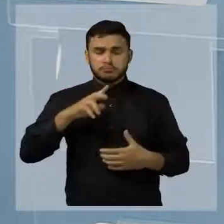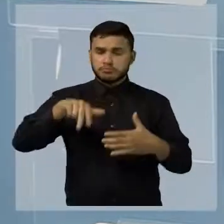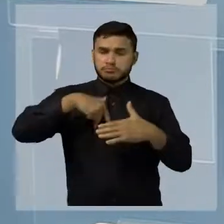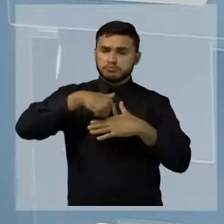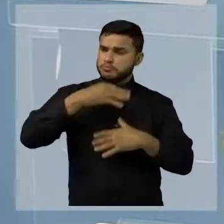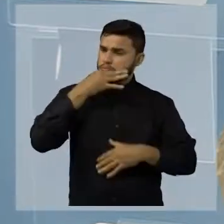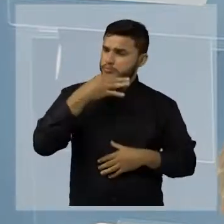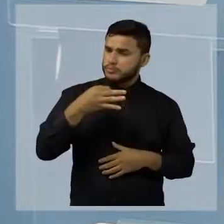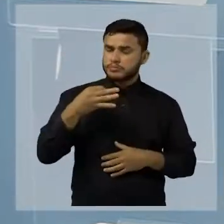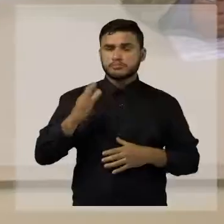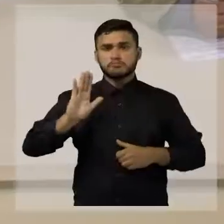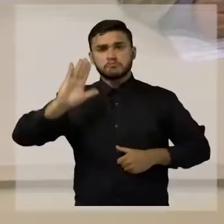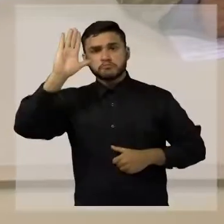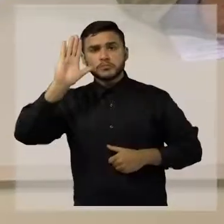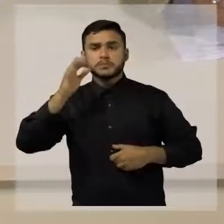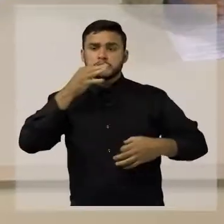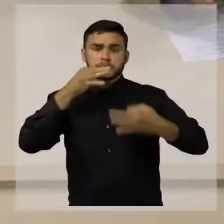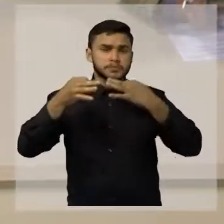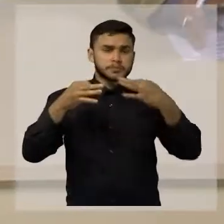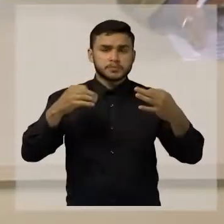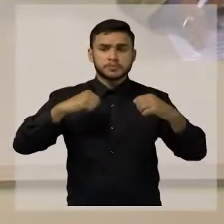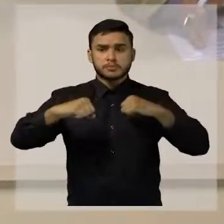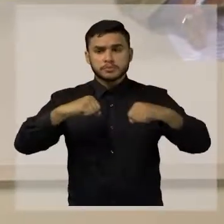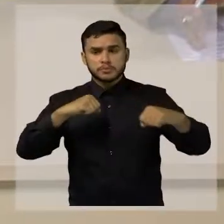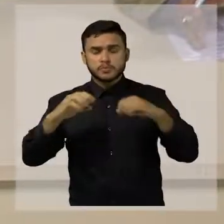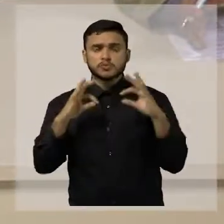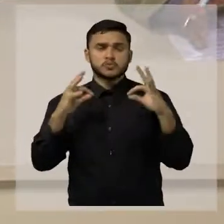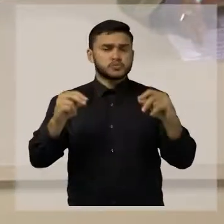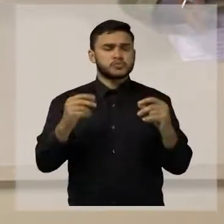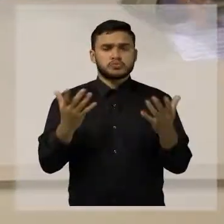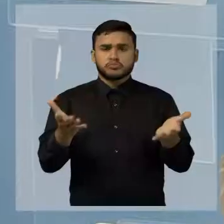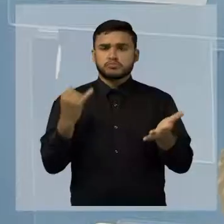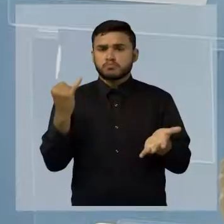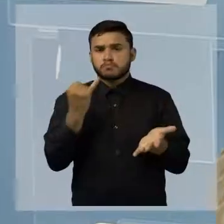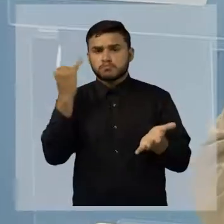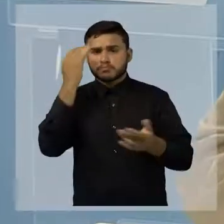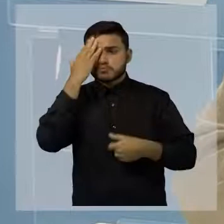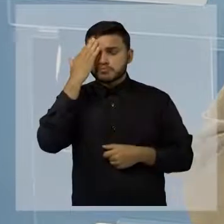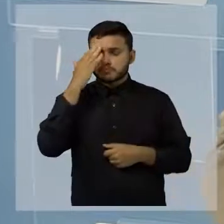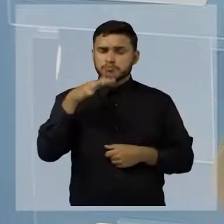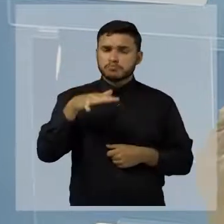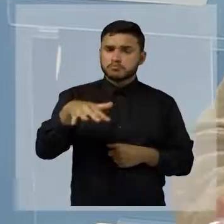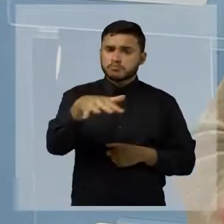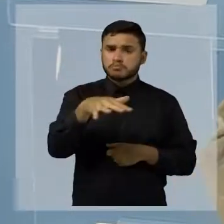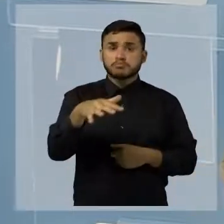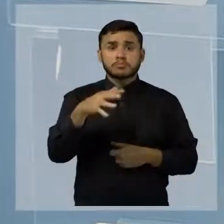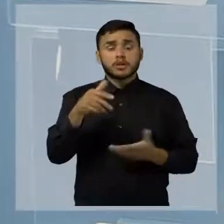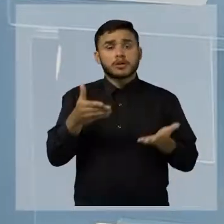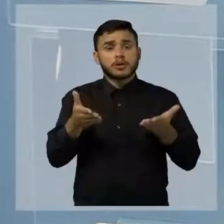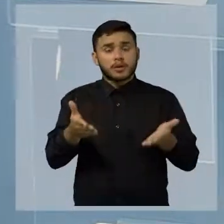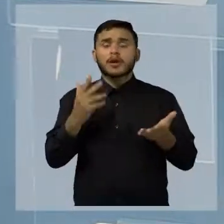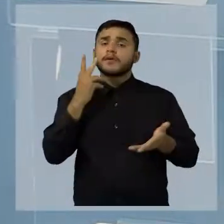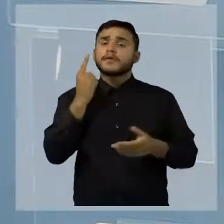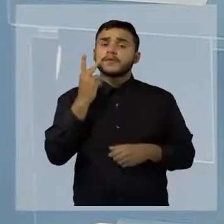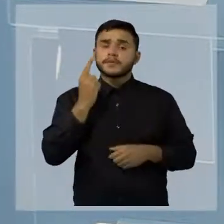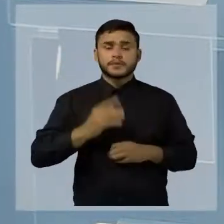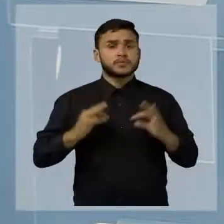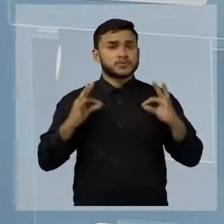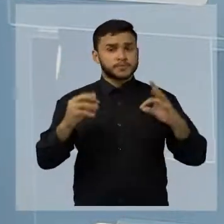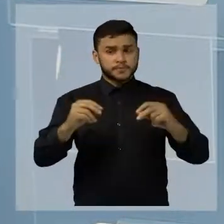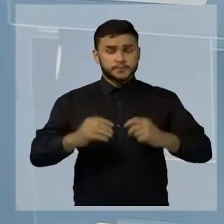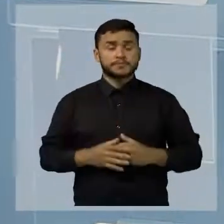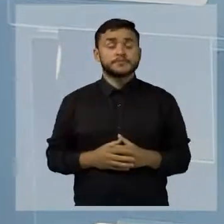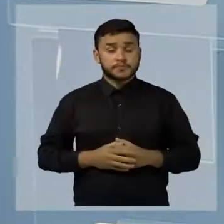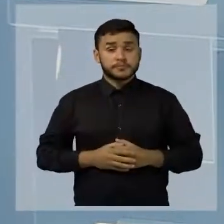opinião, levando uma informação sobre algum segmento importante da cidade ou sobre toda a cidade. Mas também